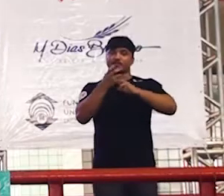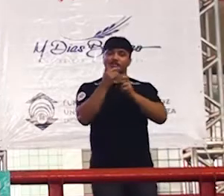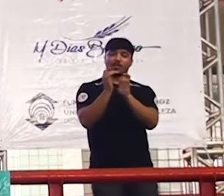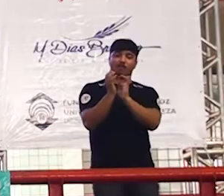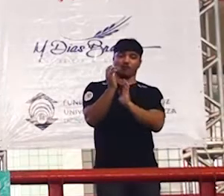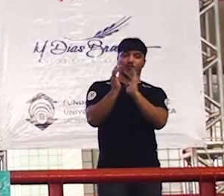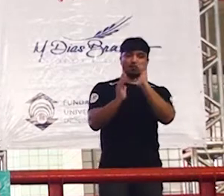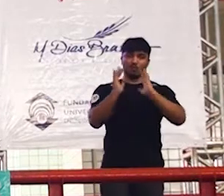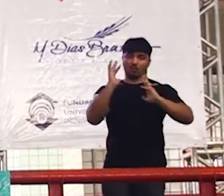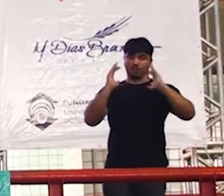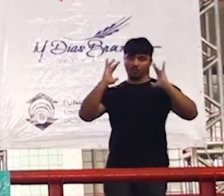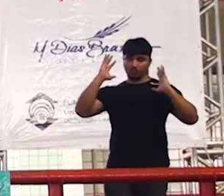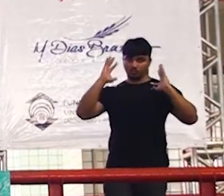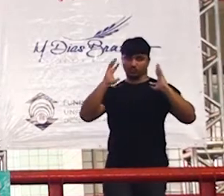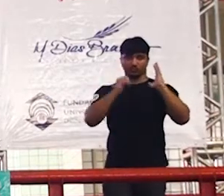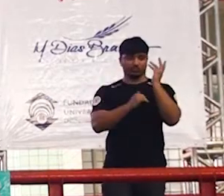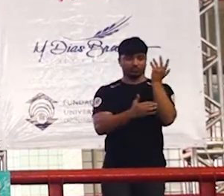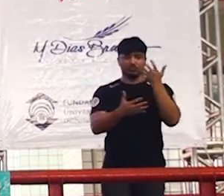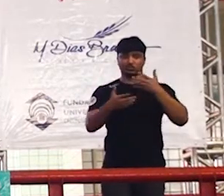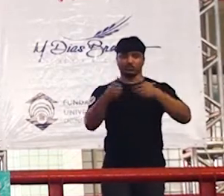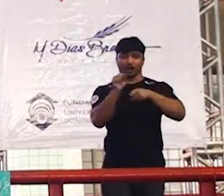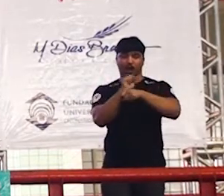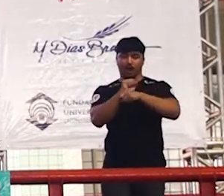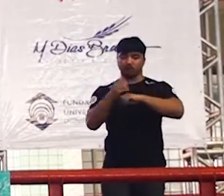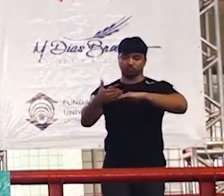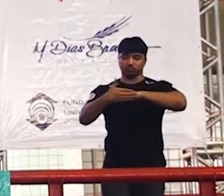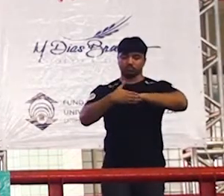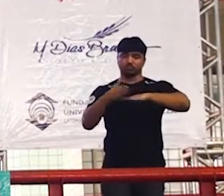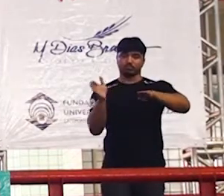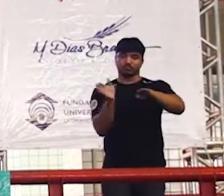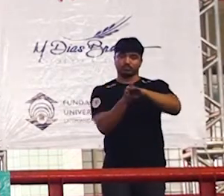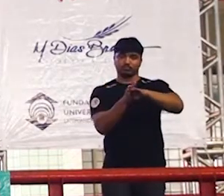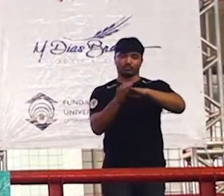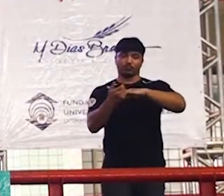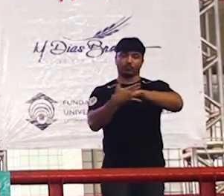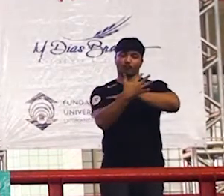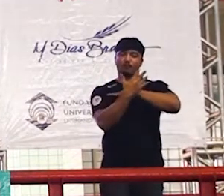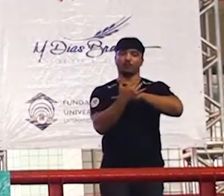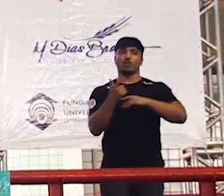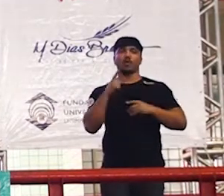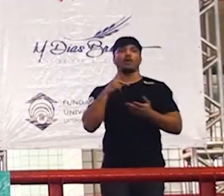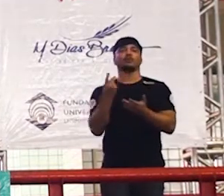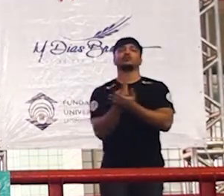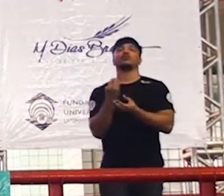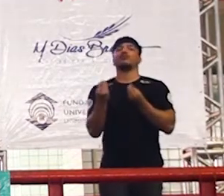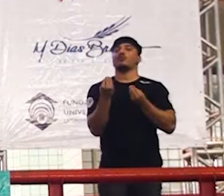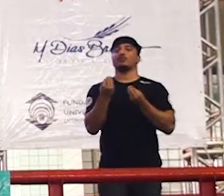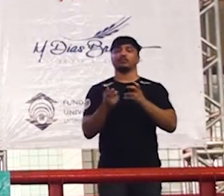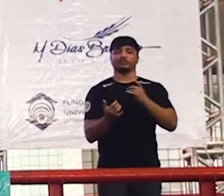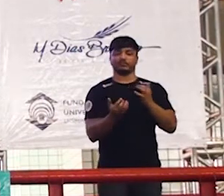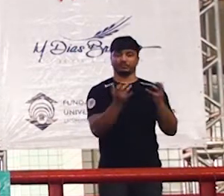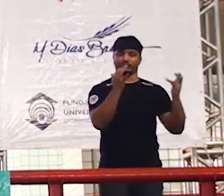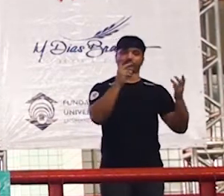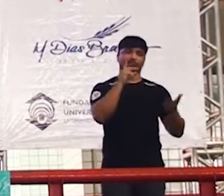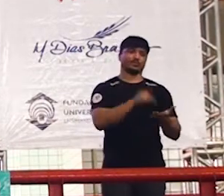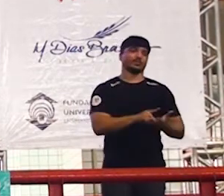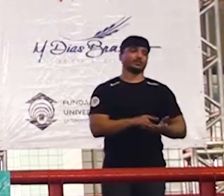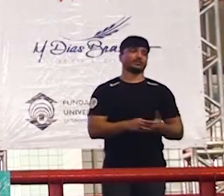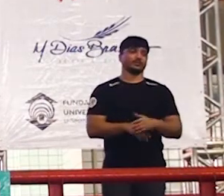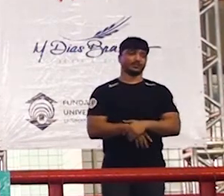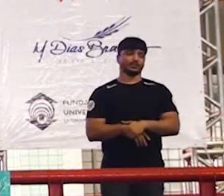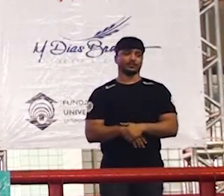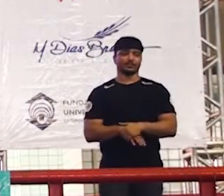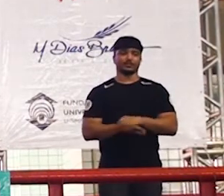de labaredas de um incêndio no seu carro e acaba perdendo o carro no incêndio. É a ironia do